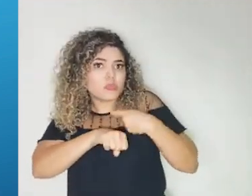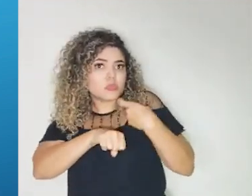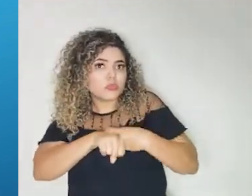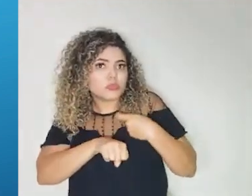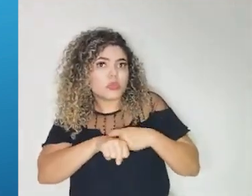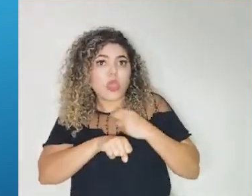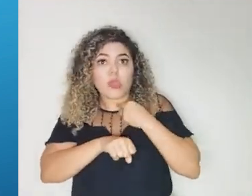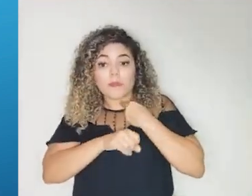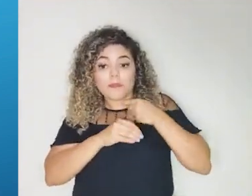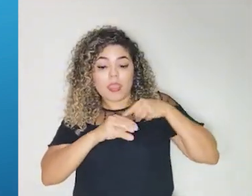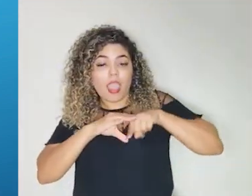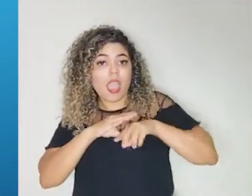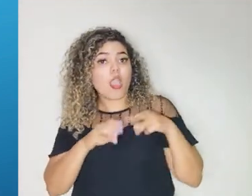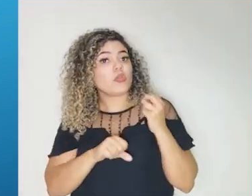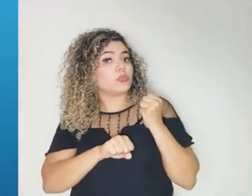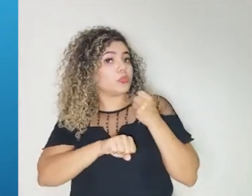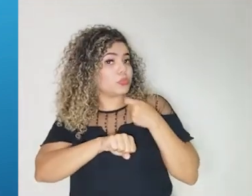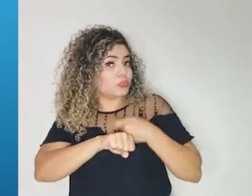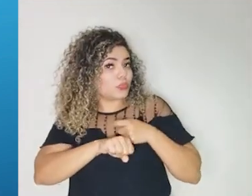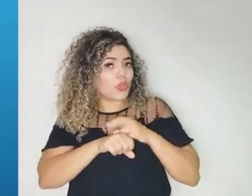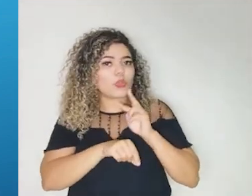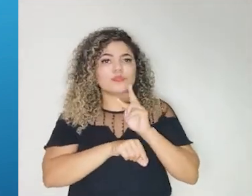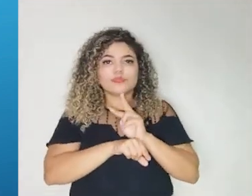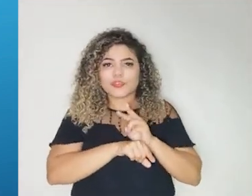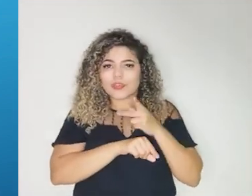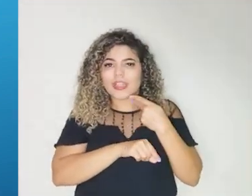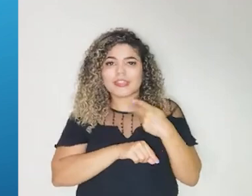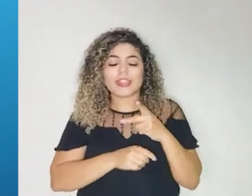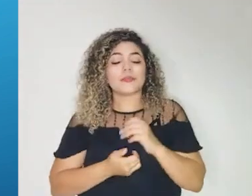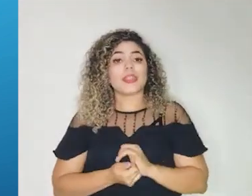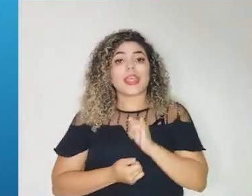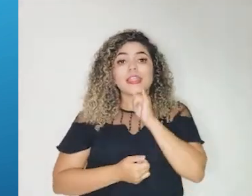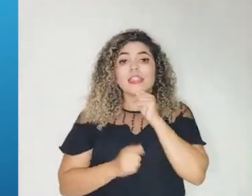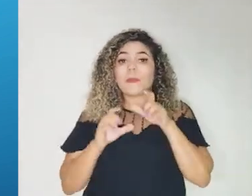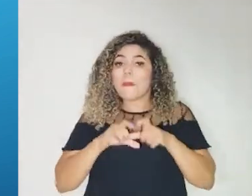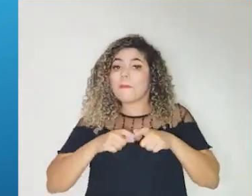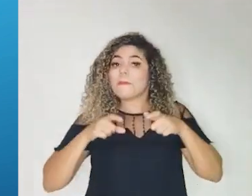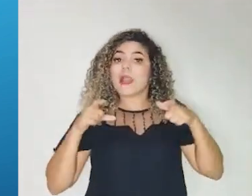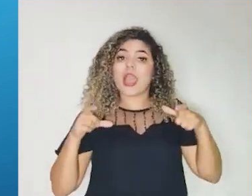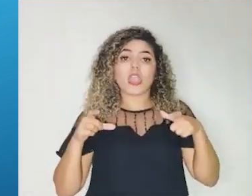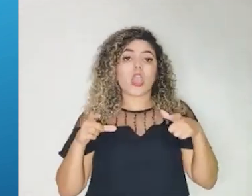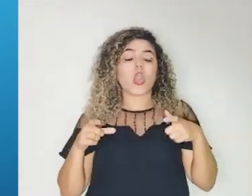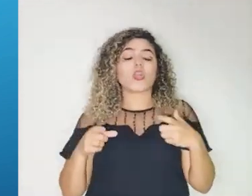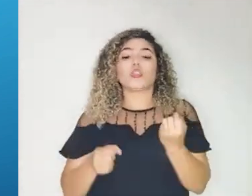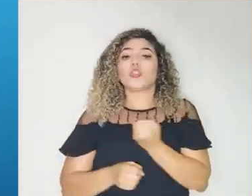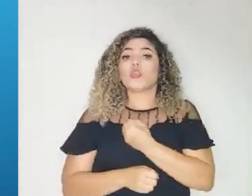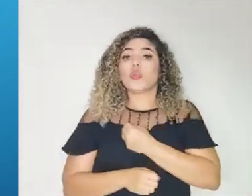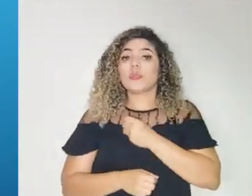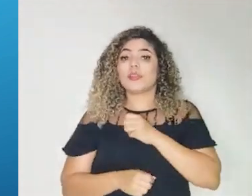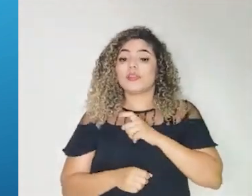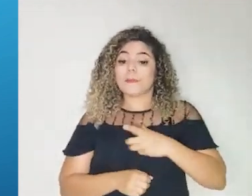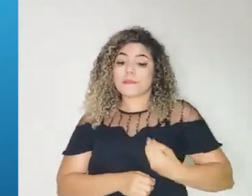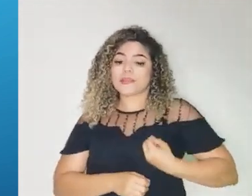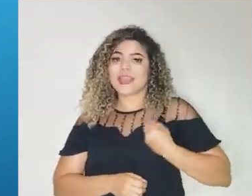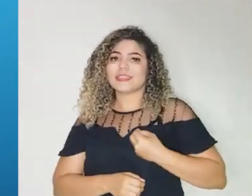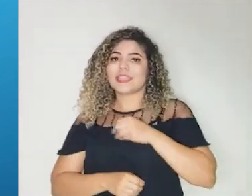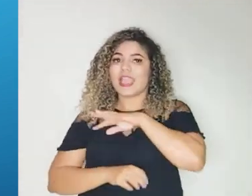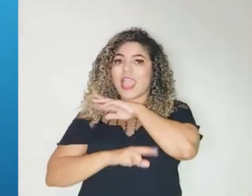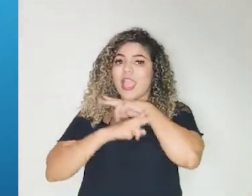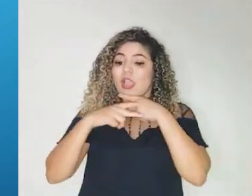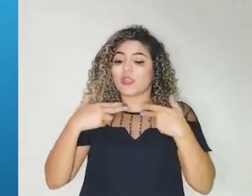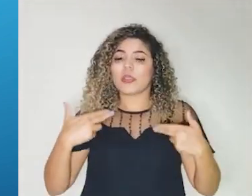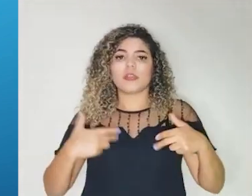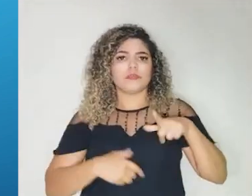e impermeabilidade, entre outros. Nós temos aqui o maior número de espécies de animais. Então esse